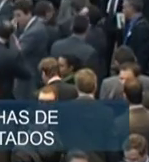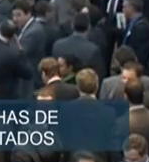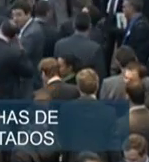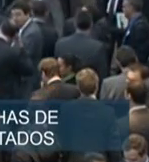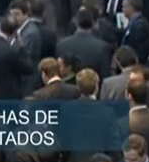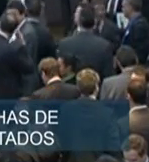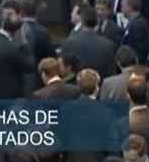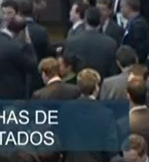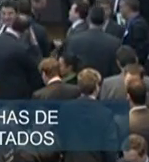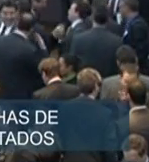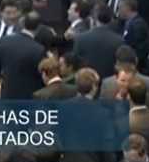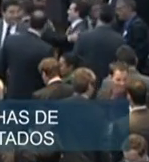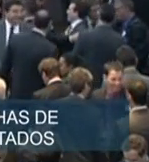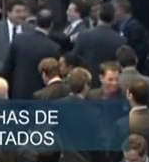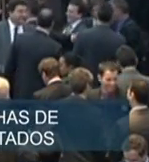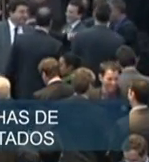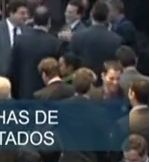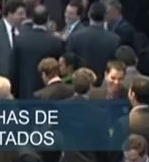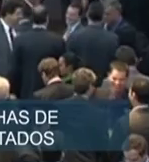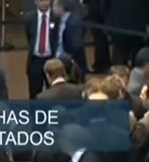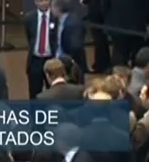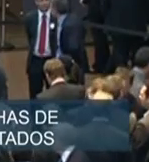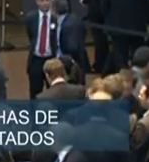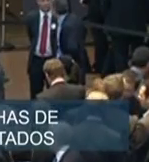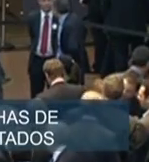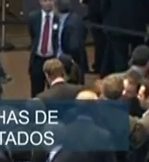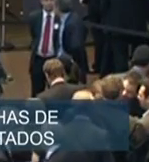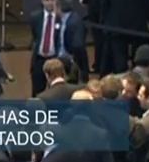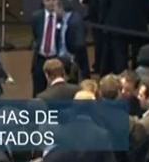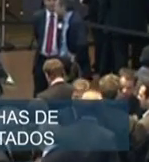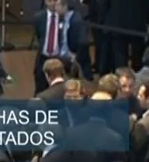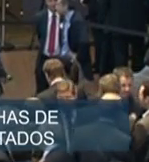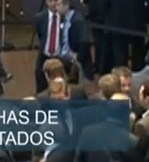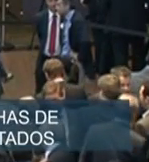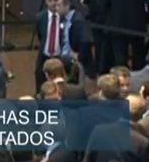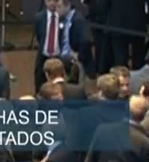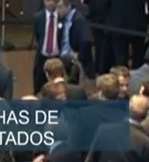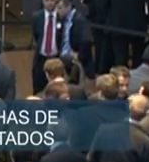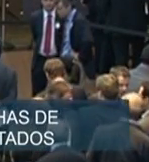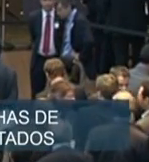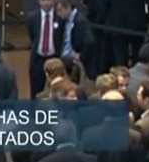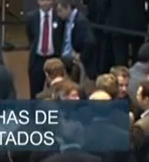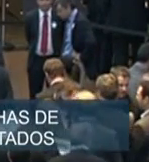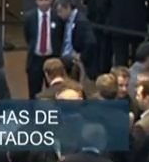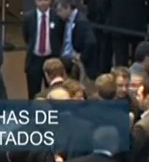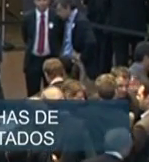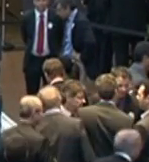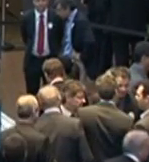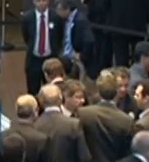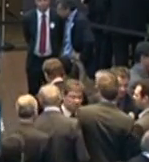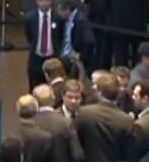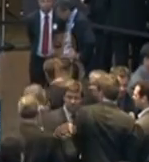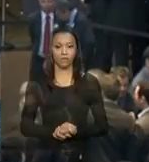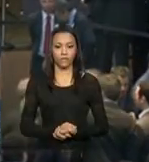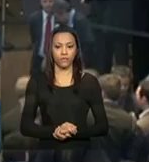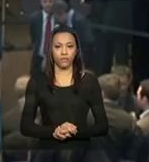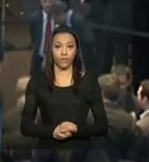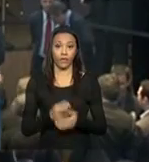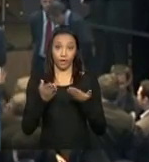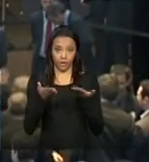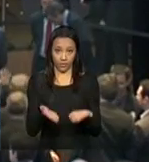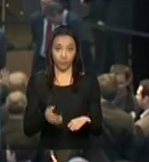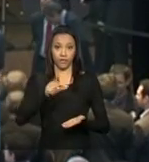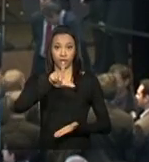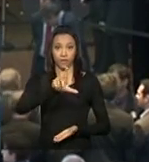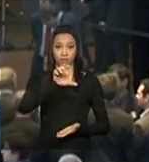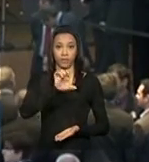Em seguida, darei início ao leilão do lote B, senhores. Esse é o leilão realizado na Bolsa de Valores de São